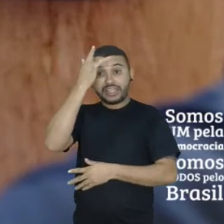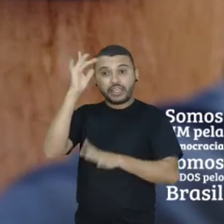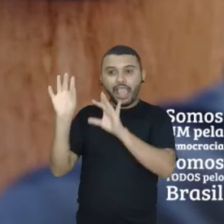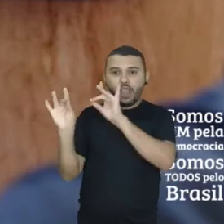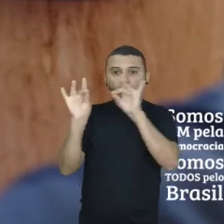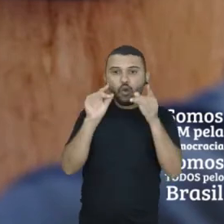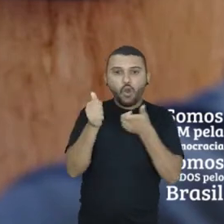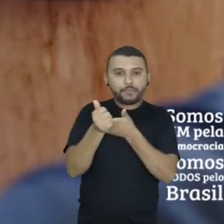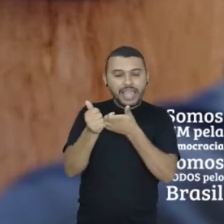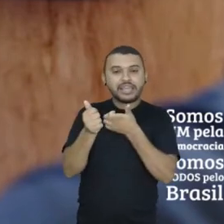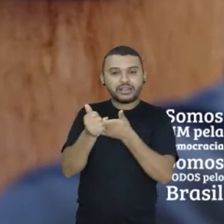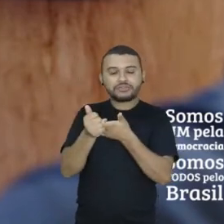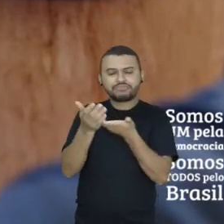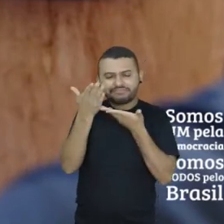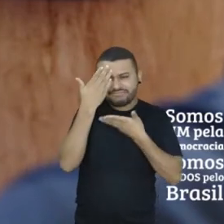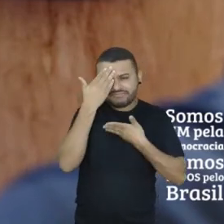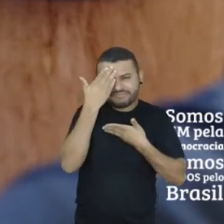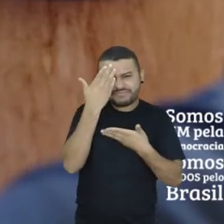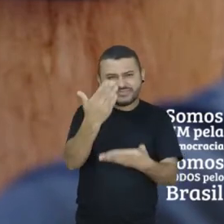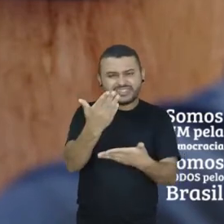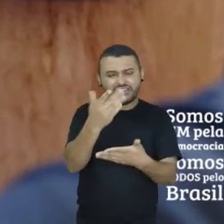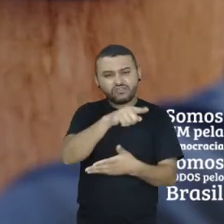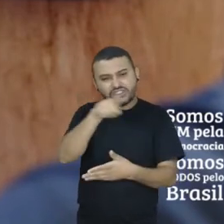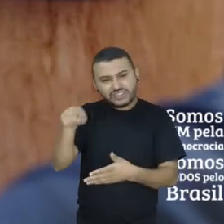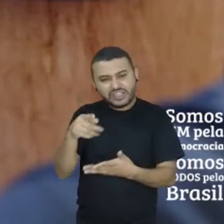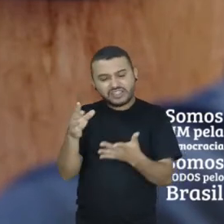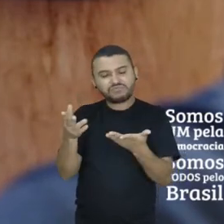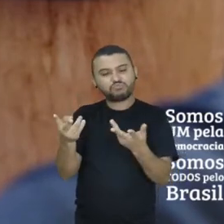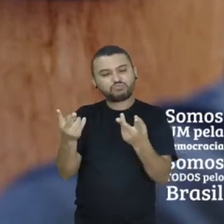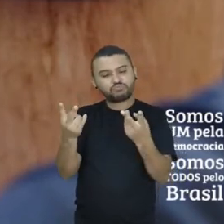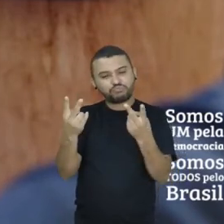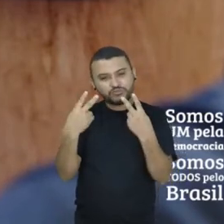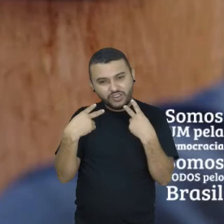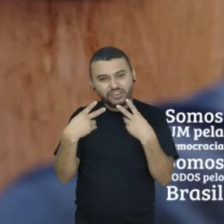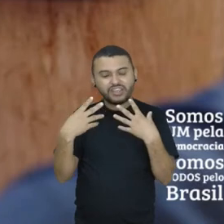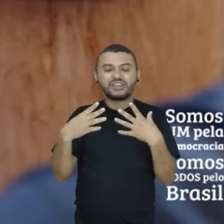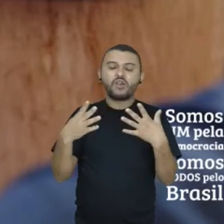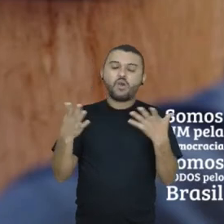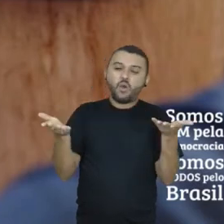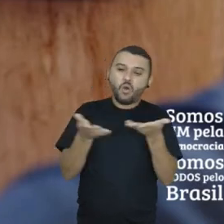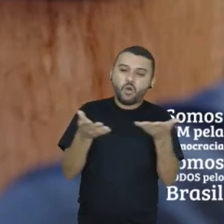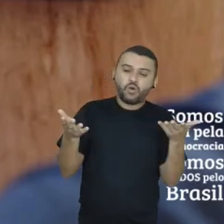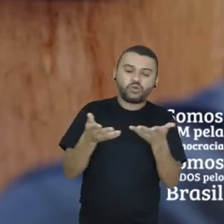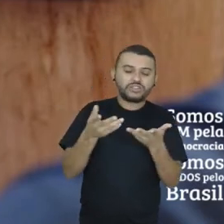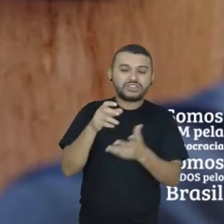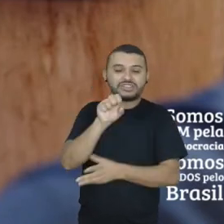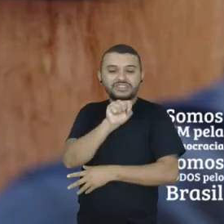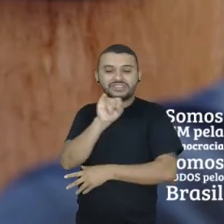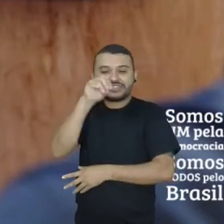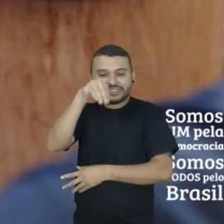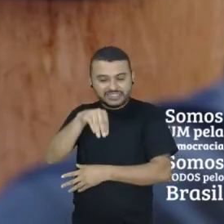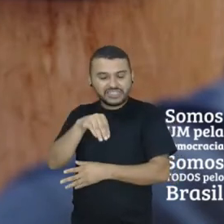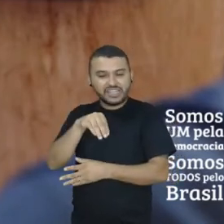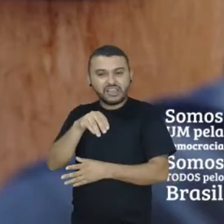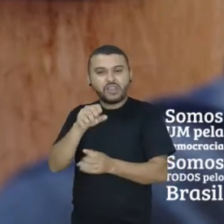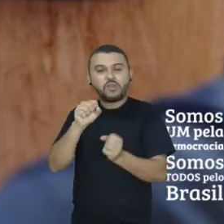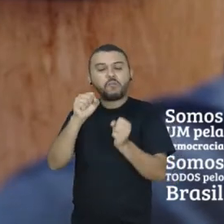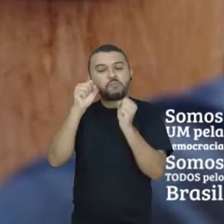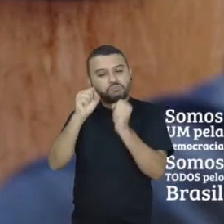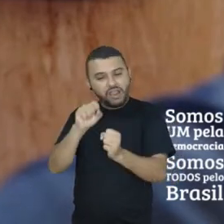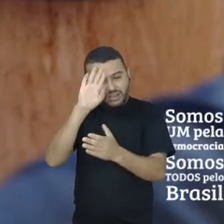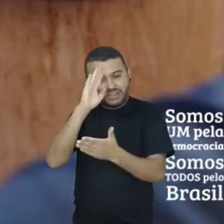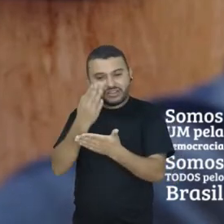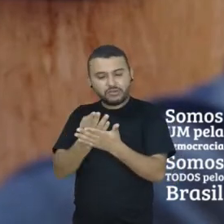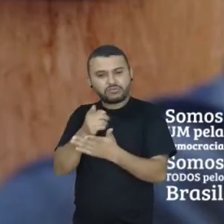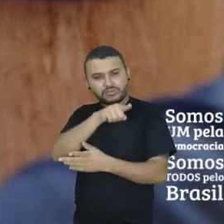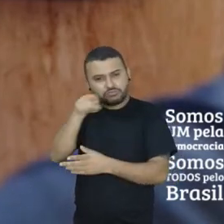acompanhando, muito obrigado pela audiência de estar aqui no Sim. Pode crer. Sim, pode. E se convidarem